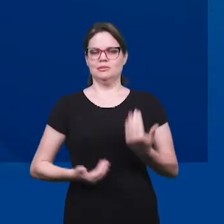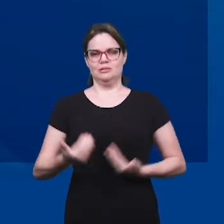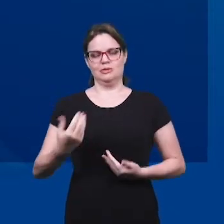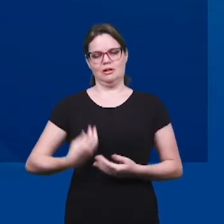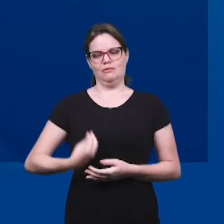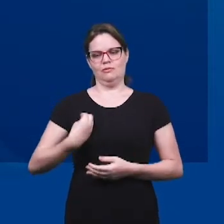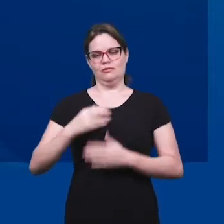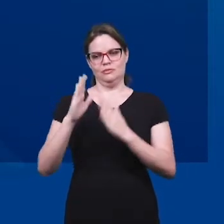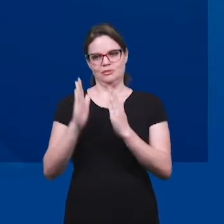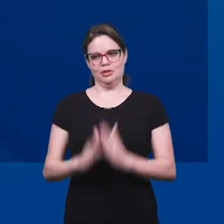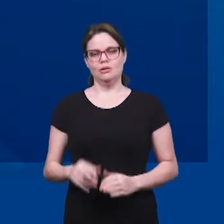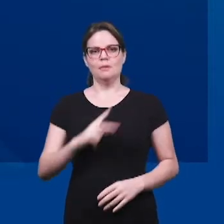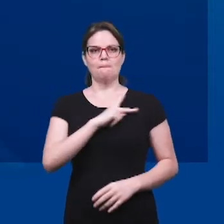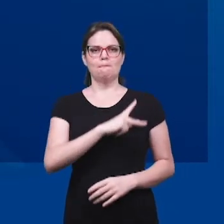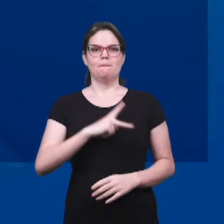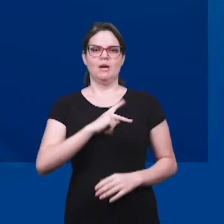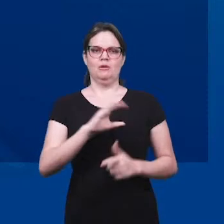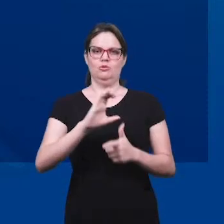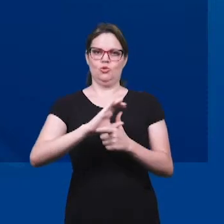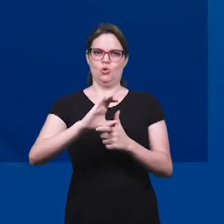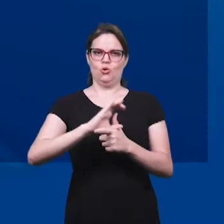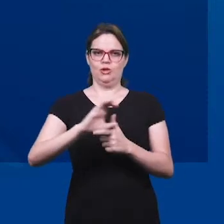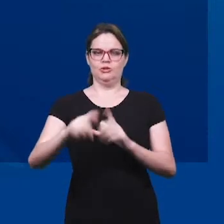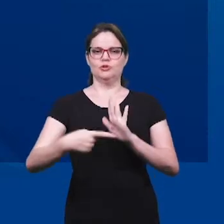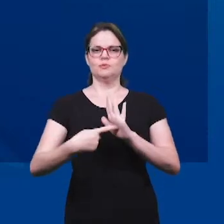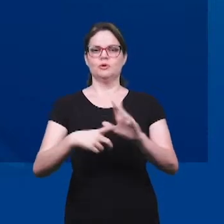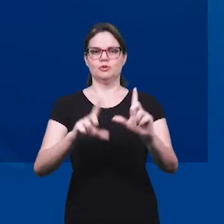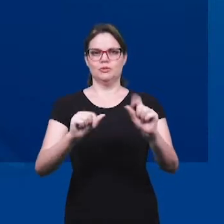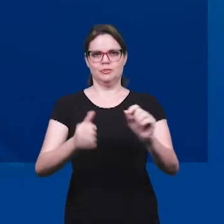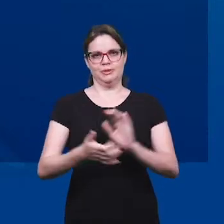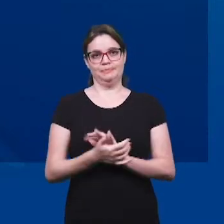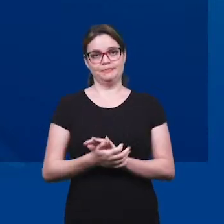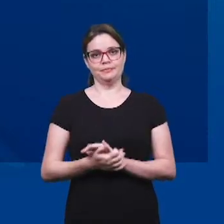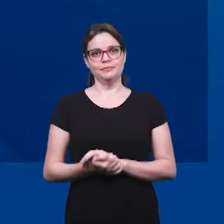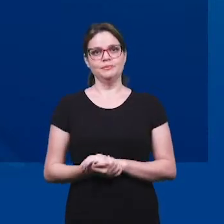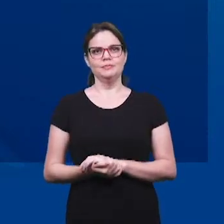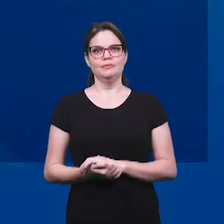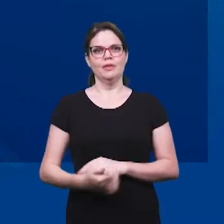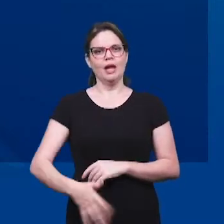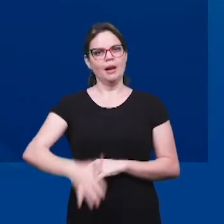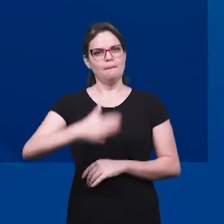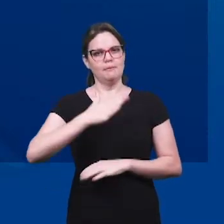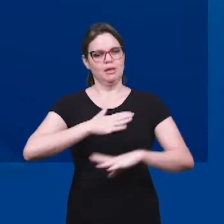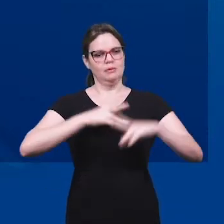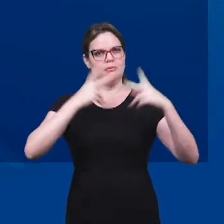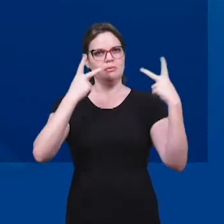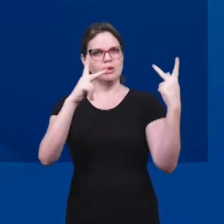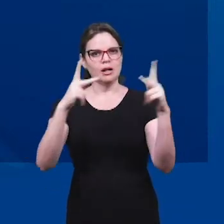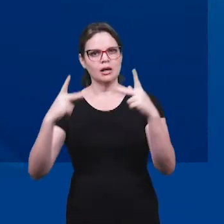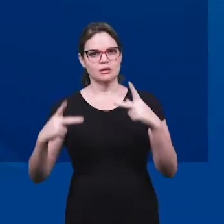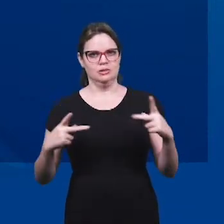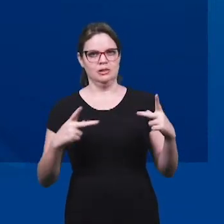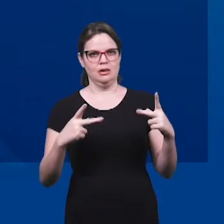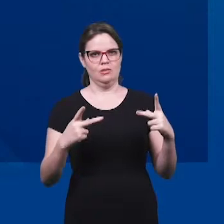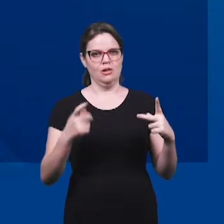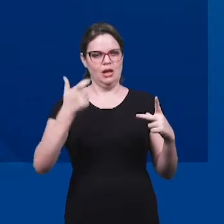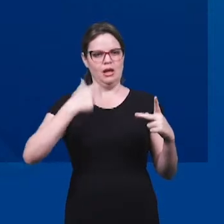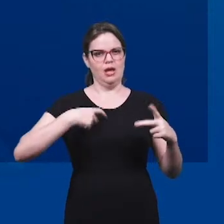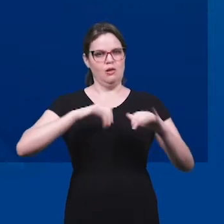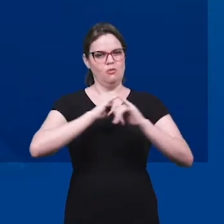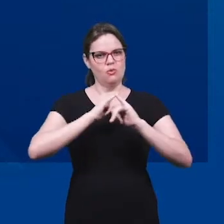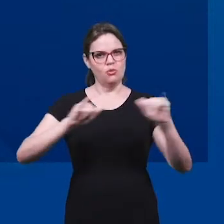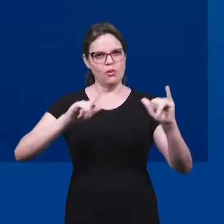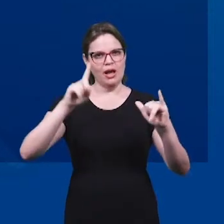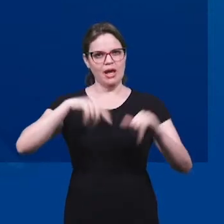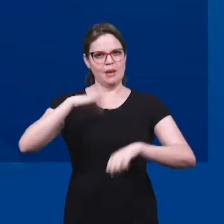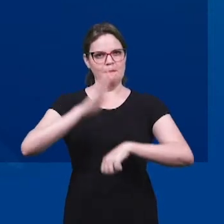em 1 Coríntios capítulo 2, versículo 4. A minha palavra e a minha pregação não consistiram em palavras